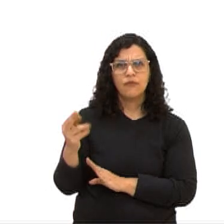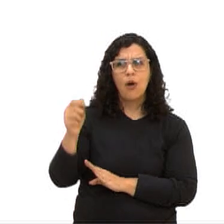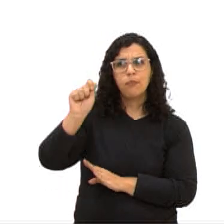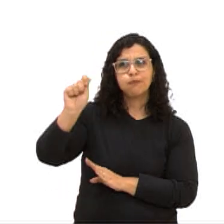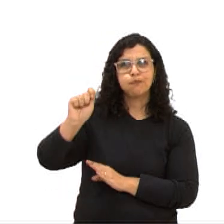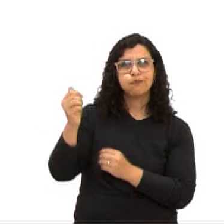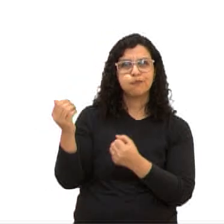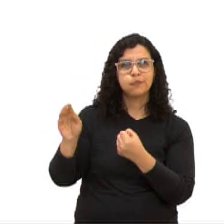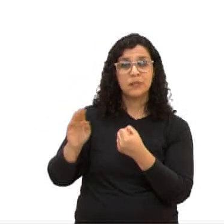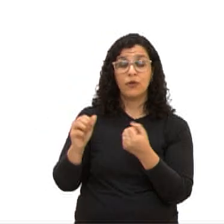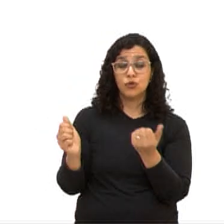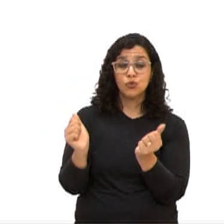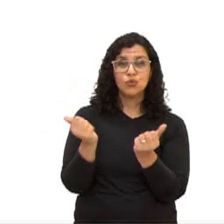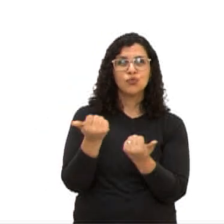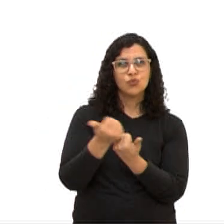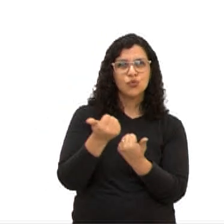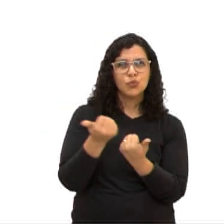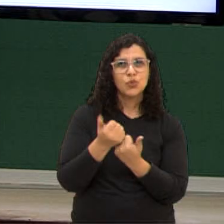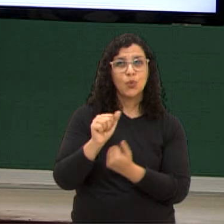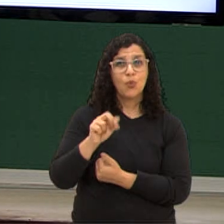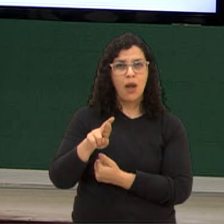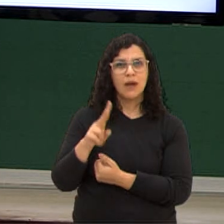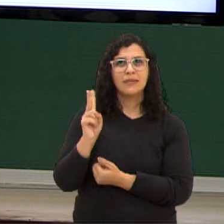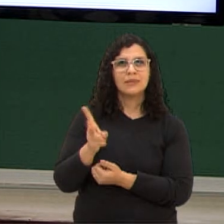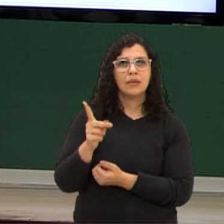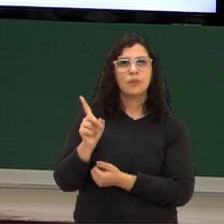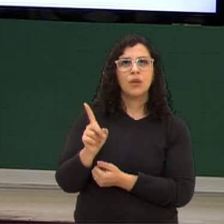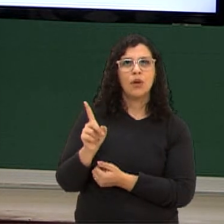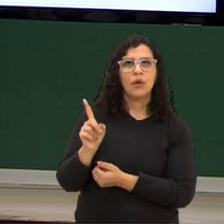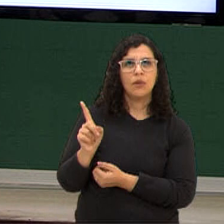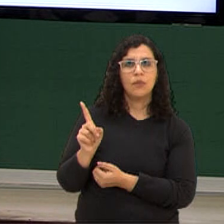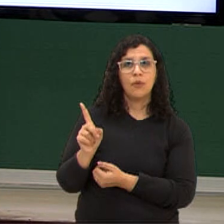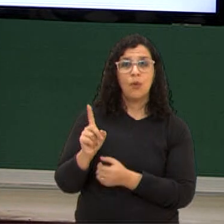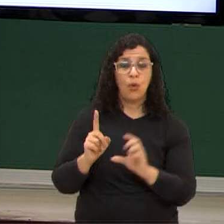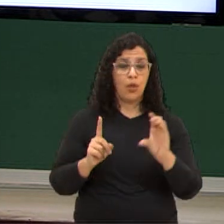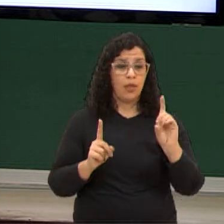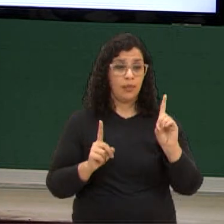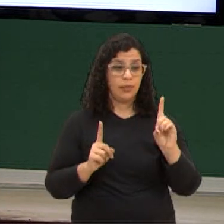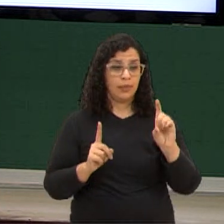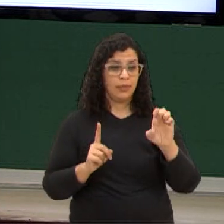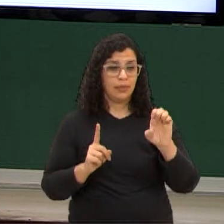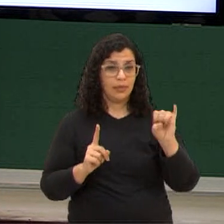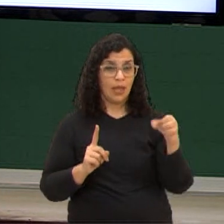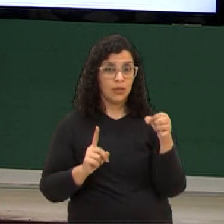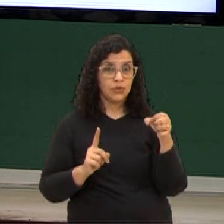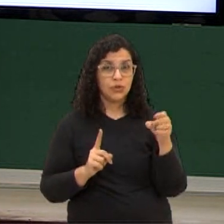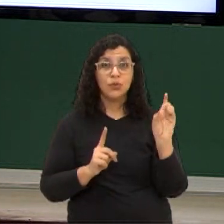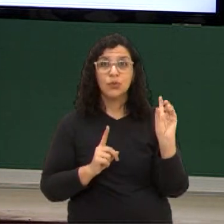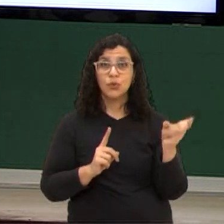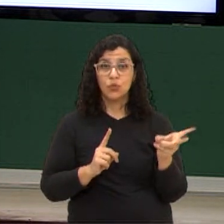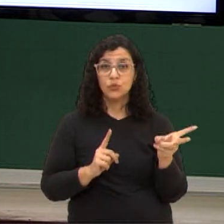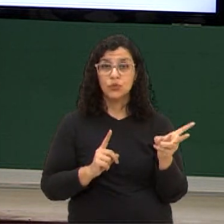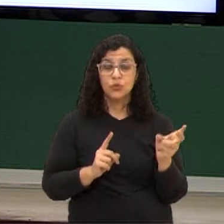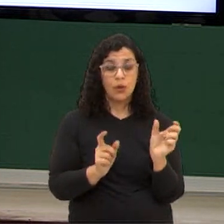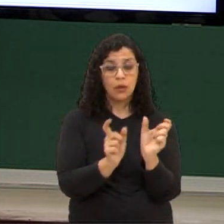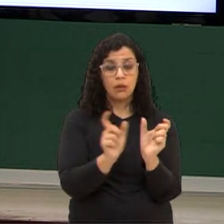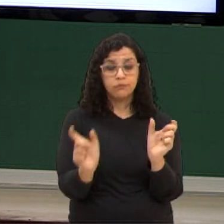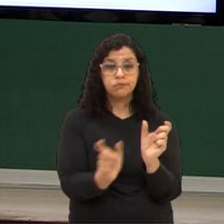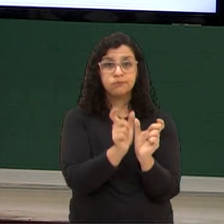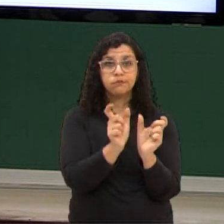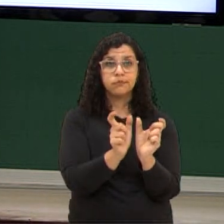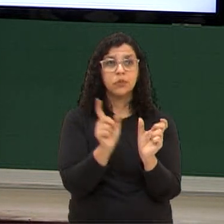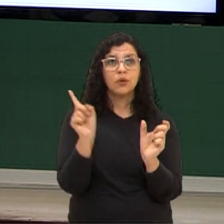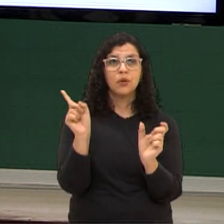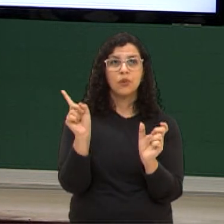eu vou conjugar, então, o verbo deixar? Eu retiro o ar, né? O que sobra é